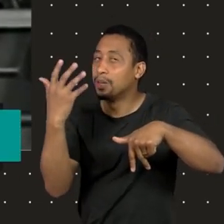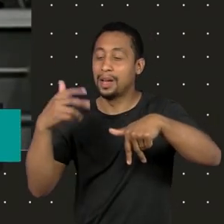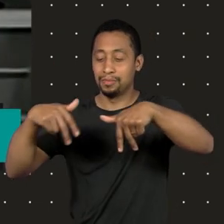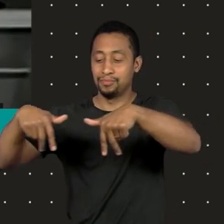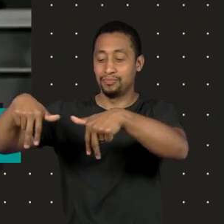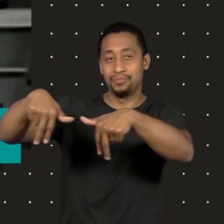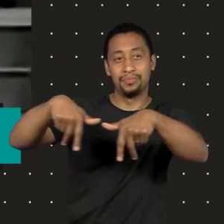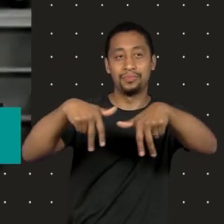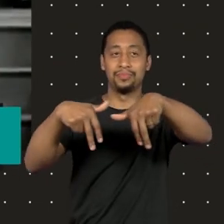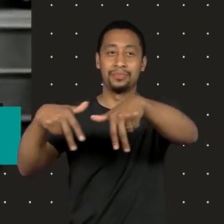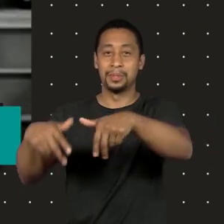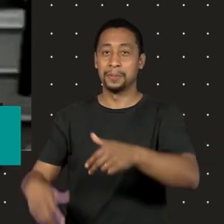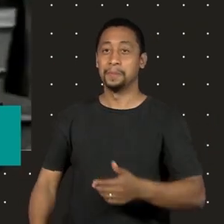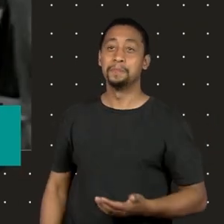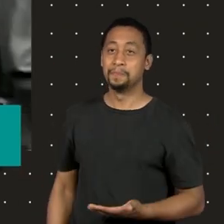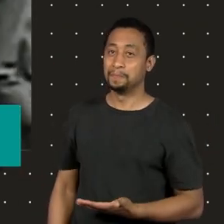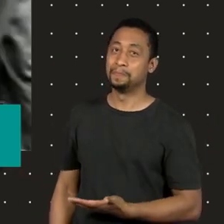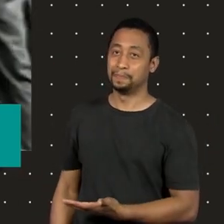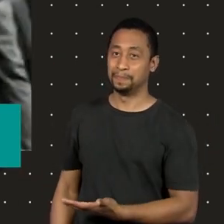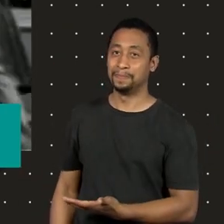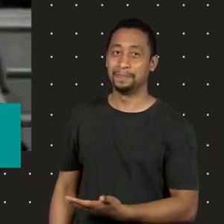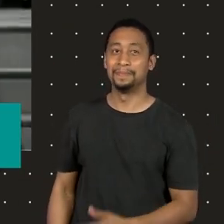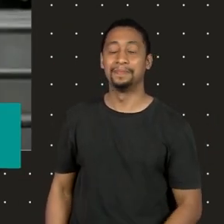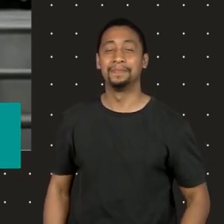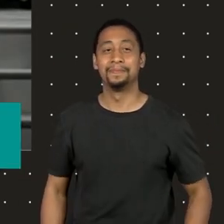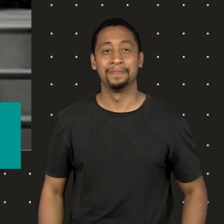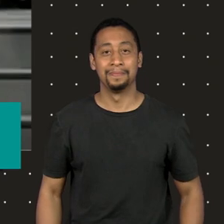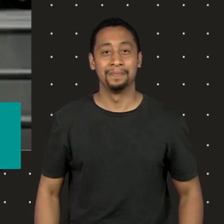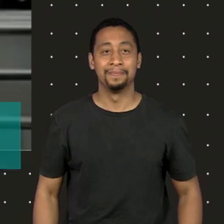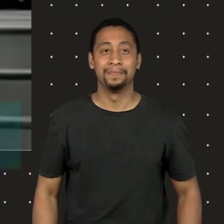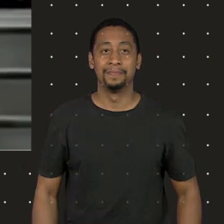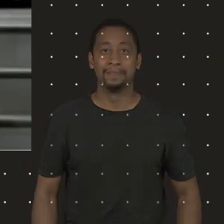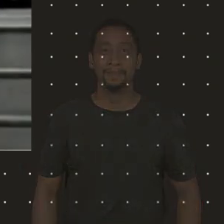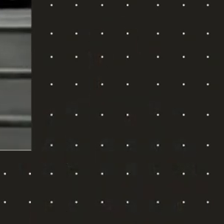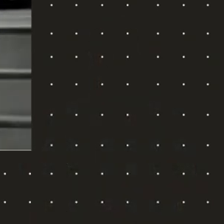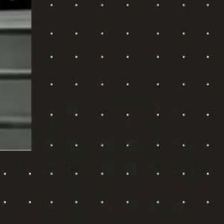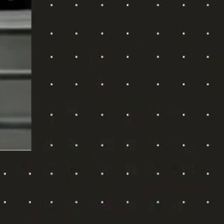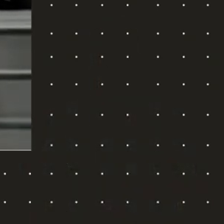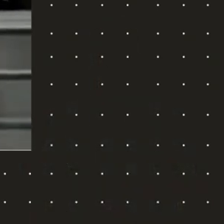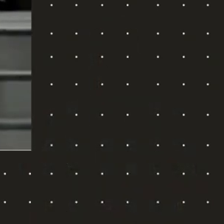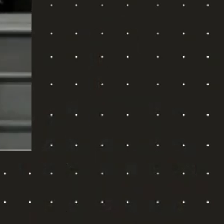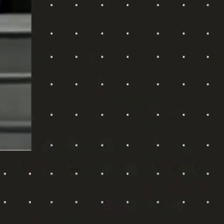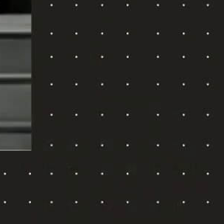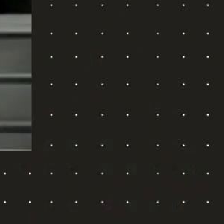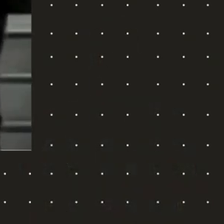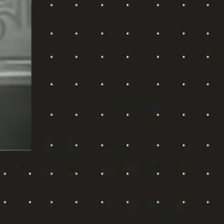Fez questão de não dar, fez questão de